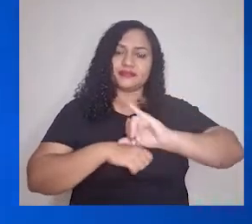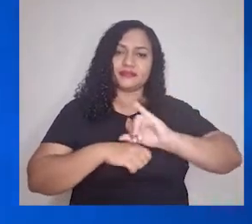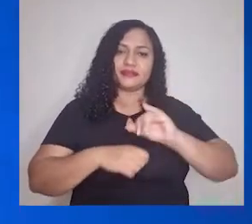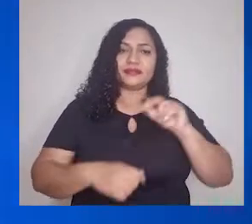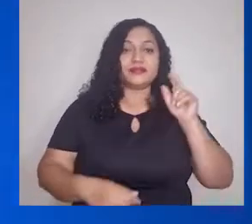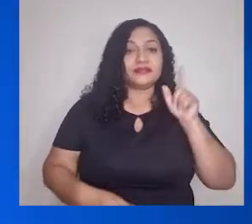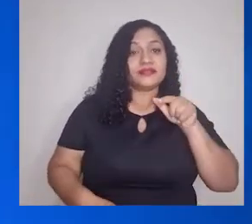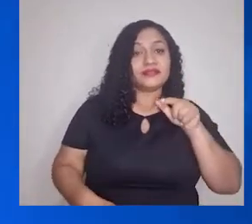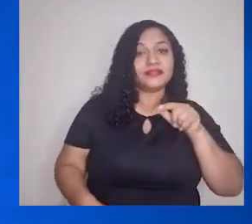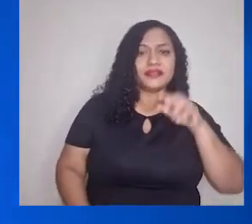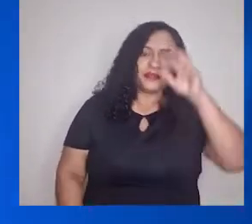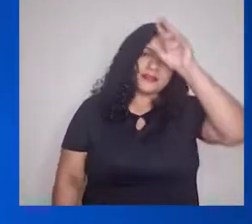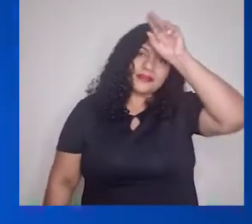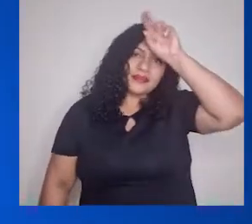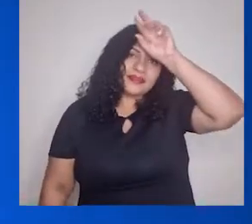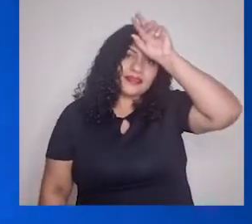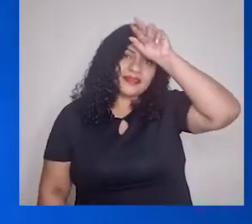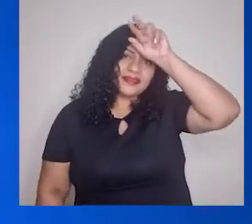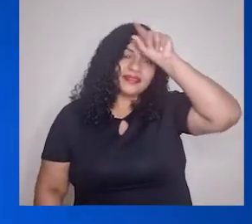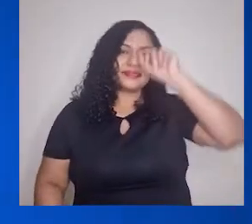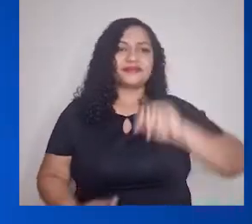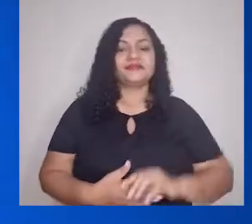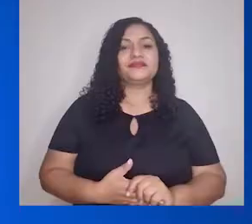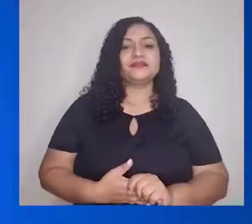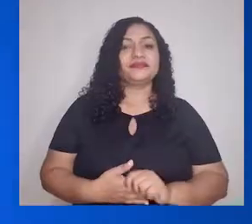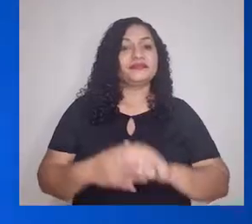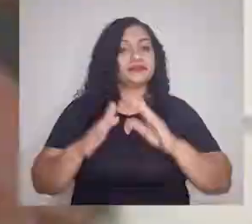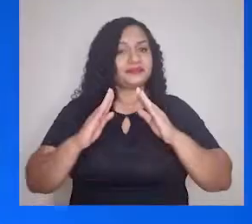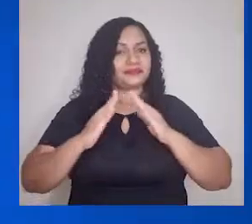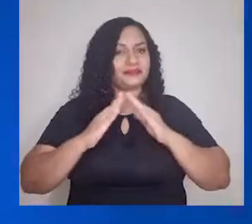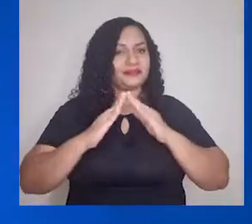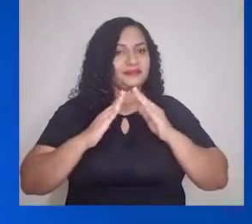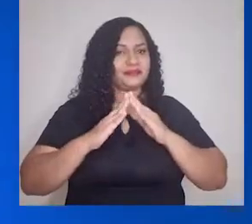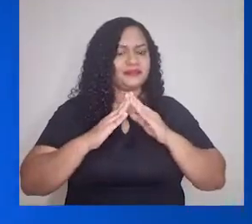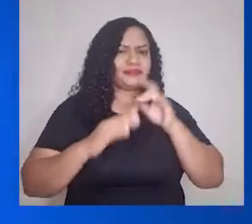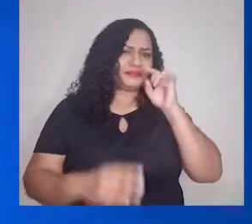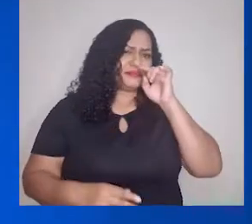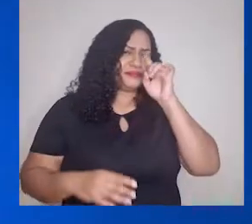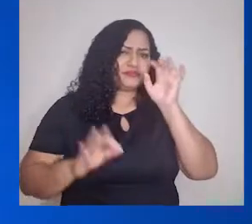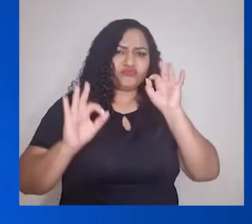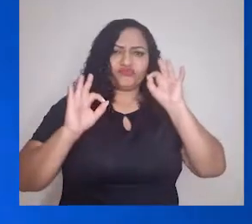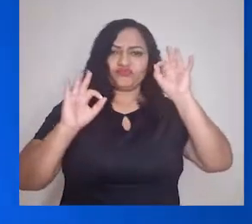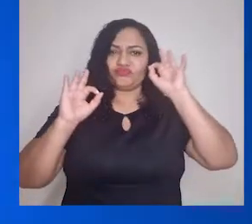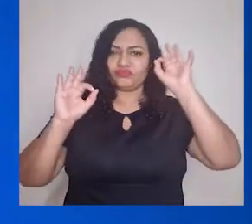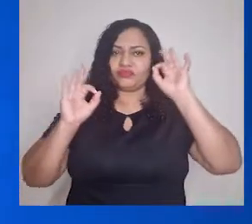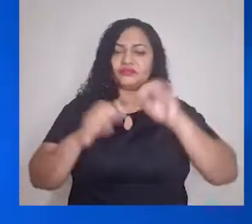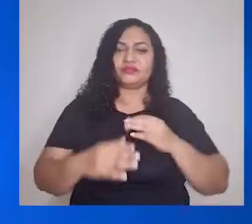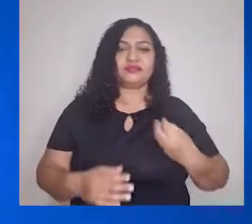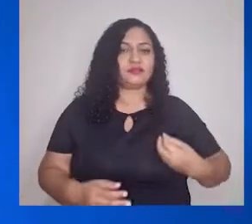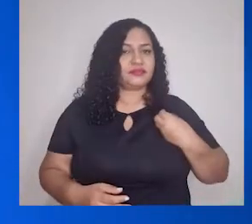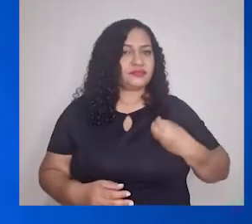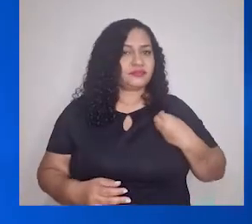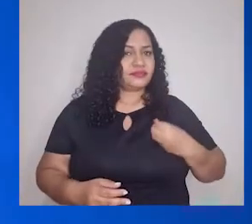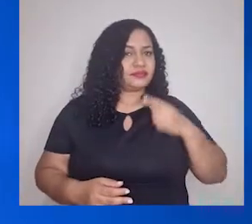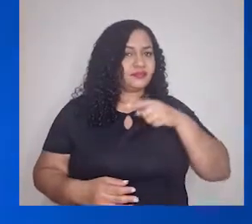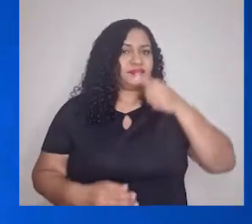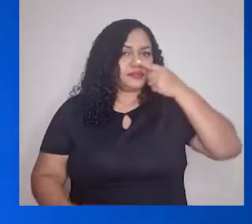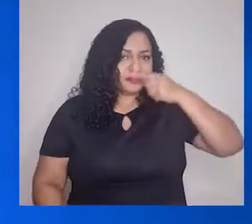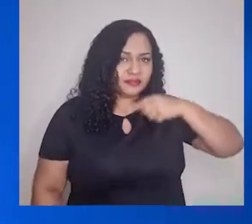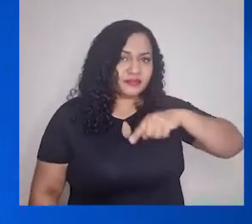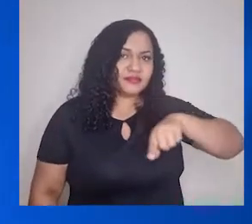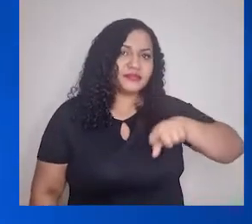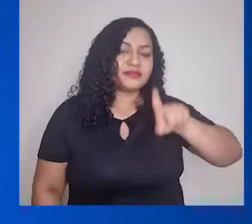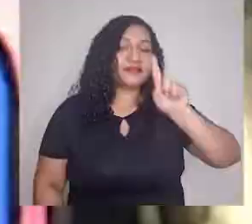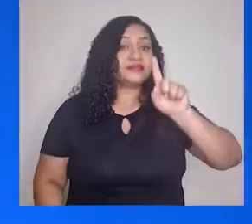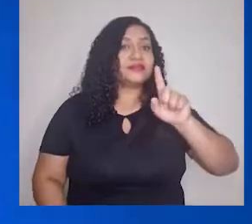Quem mora nela é a barata. Essa casa é elegante. Quem mora nela é